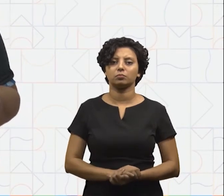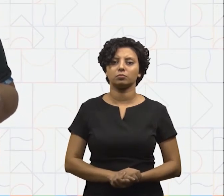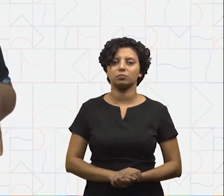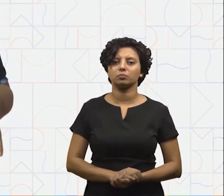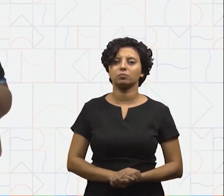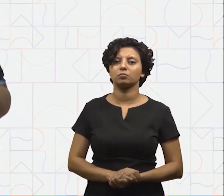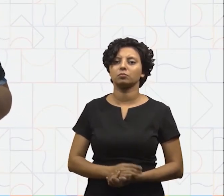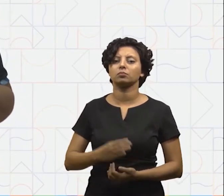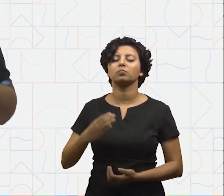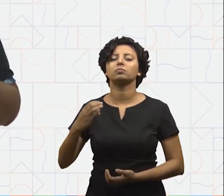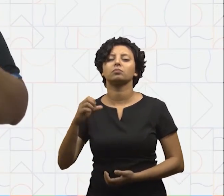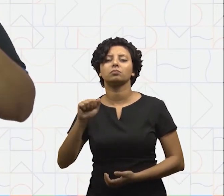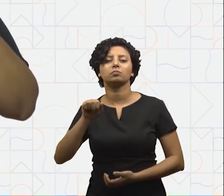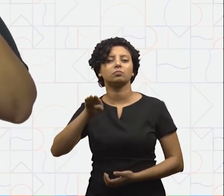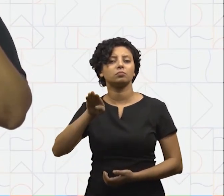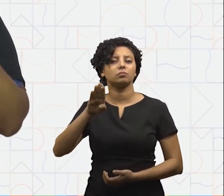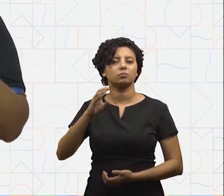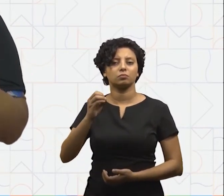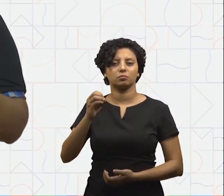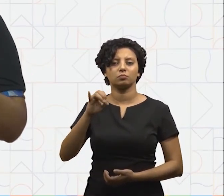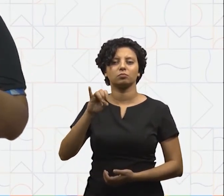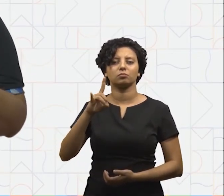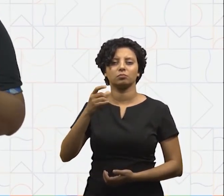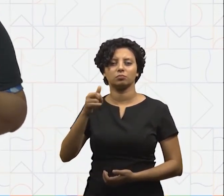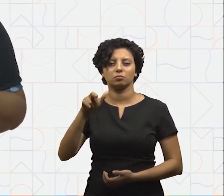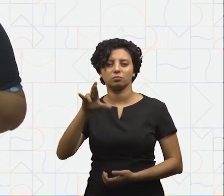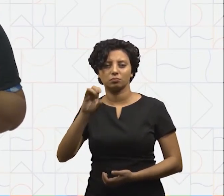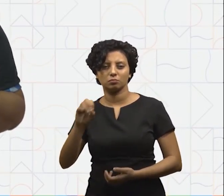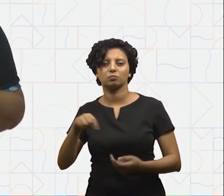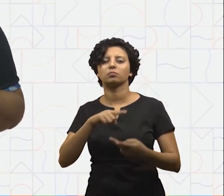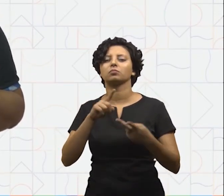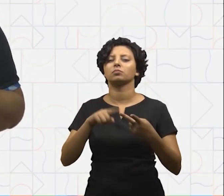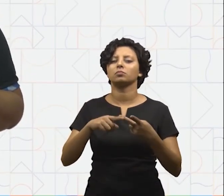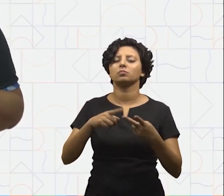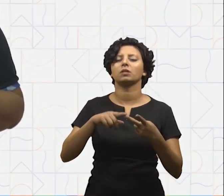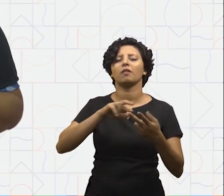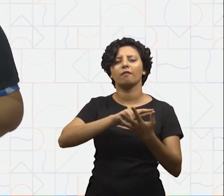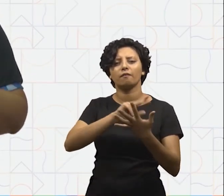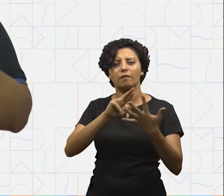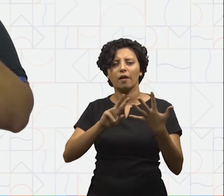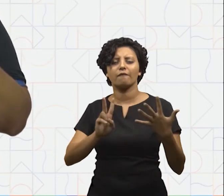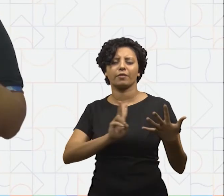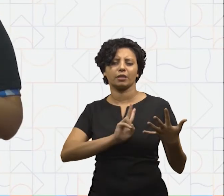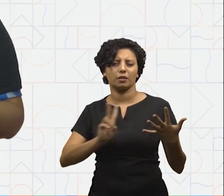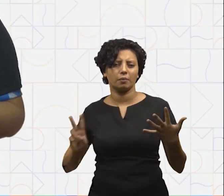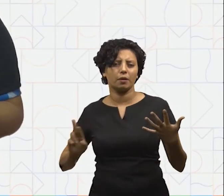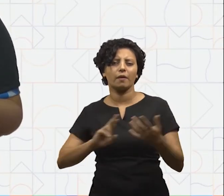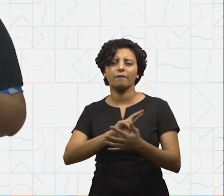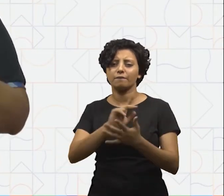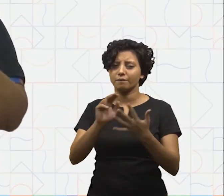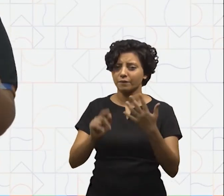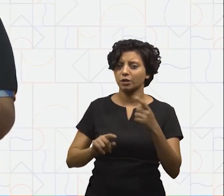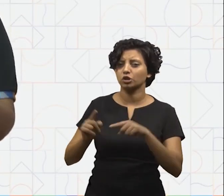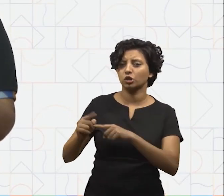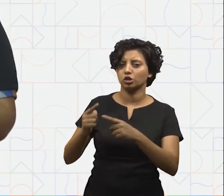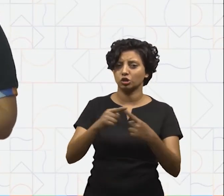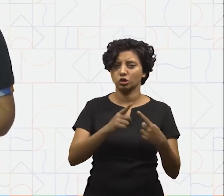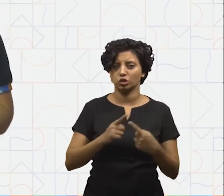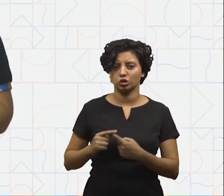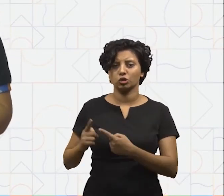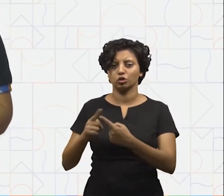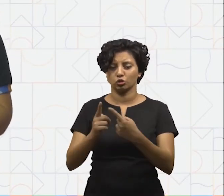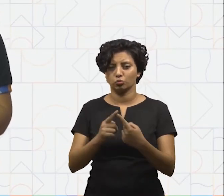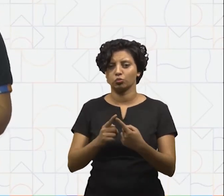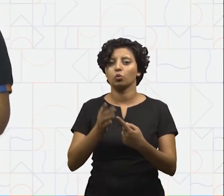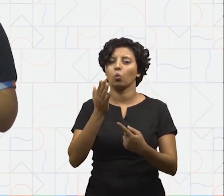como carboidratos, proteínas, vitaminas, minerais e fibras, além